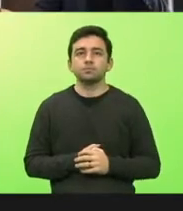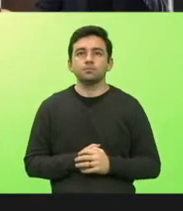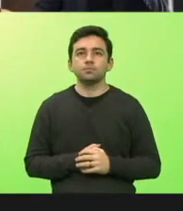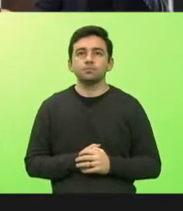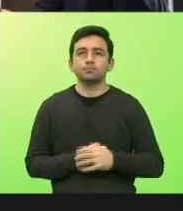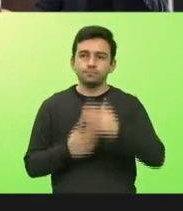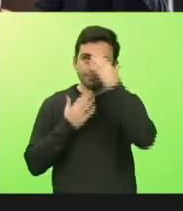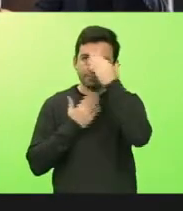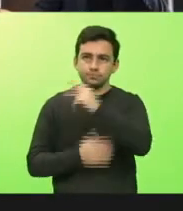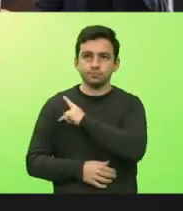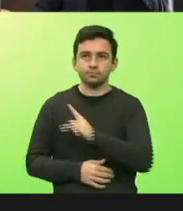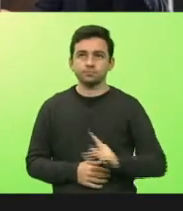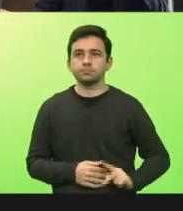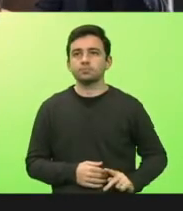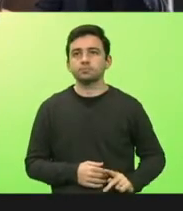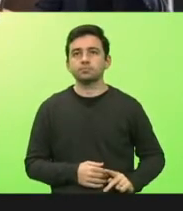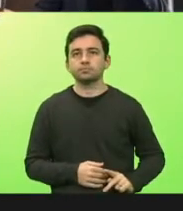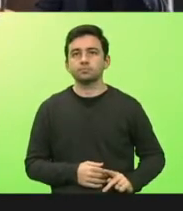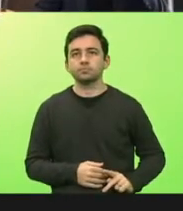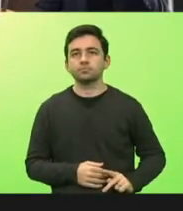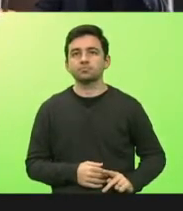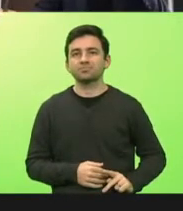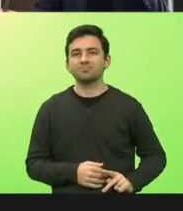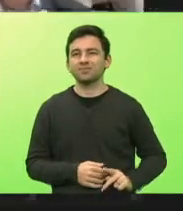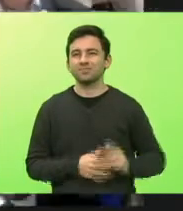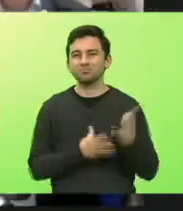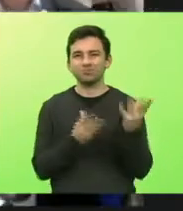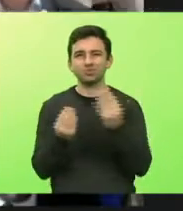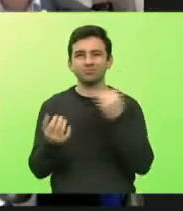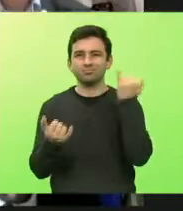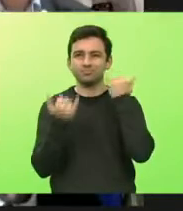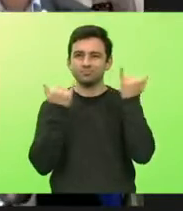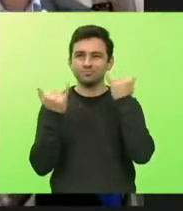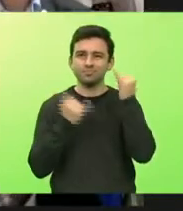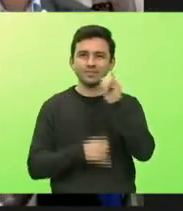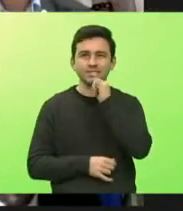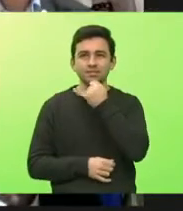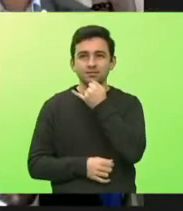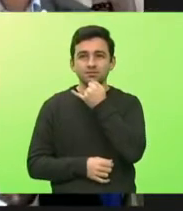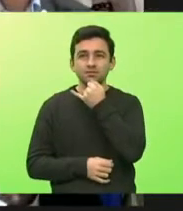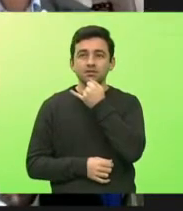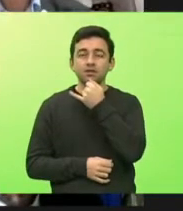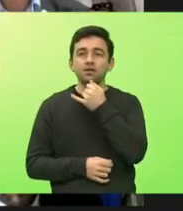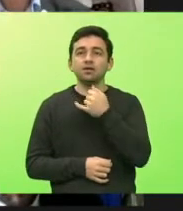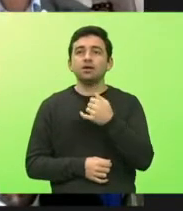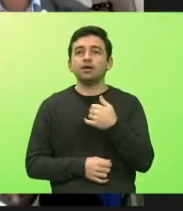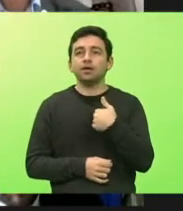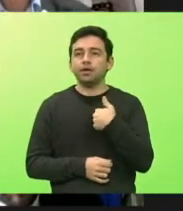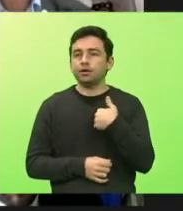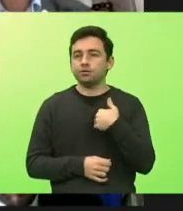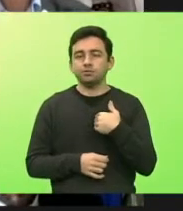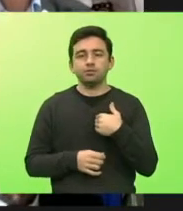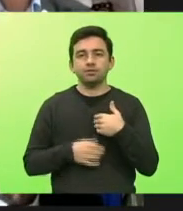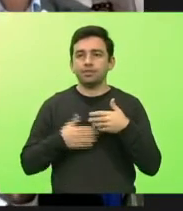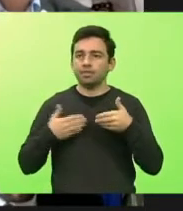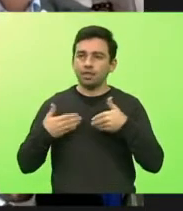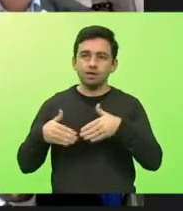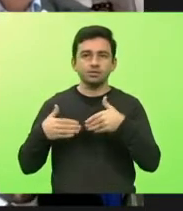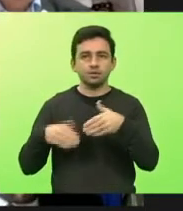senhor presidente. No meio de tantas notícias tristes, acabei adiando e adiando esse pronunciamento,